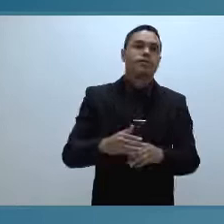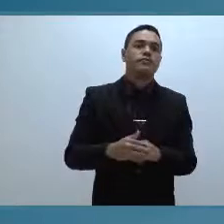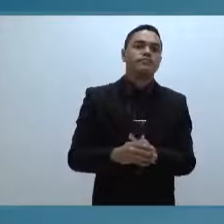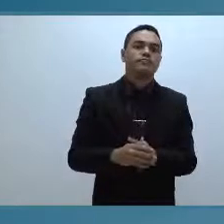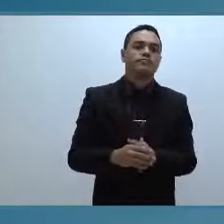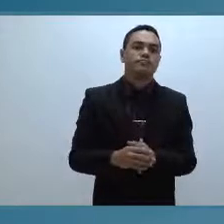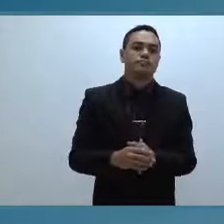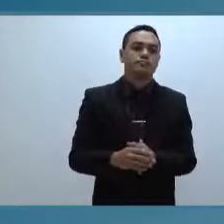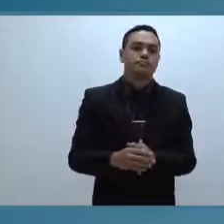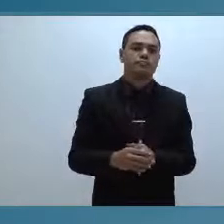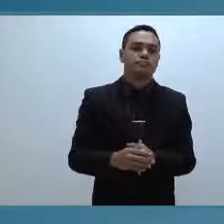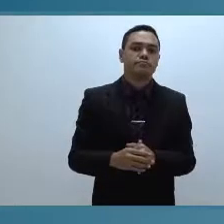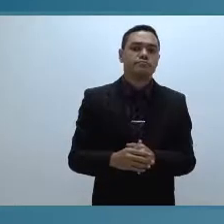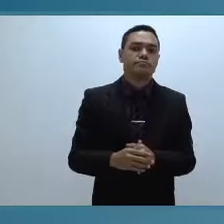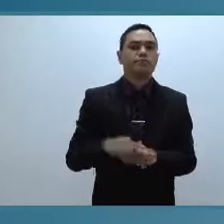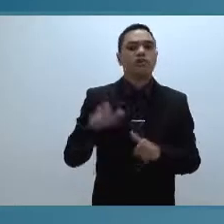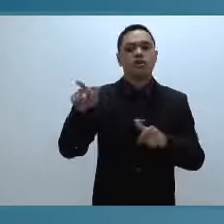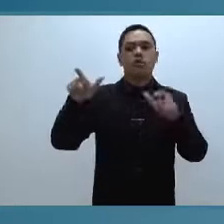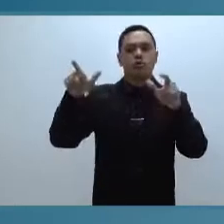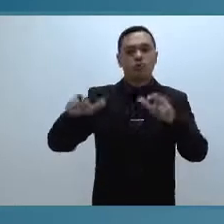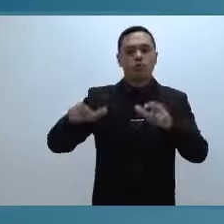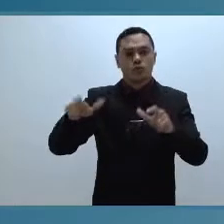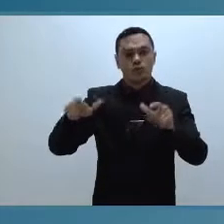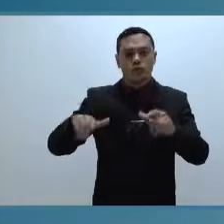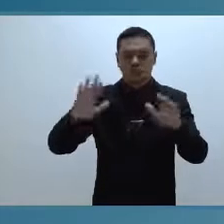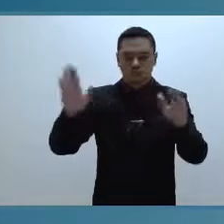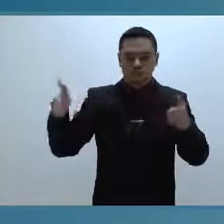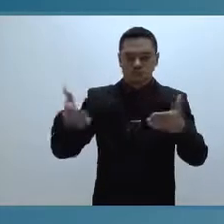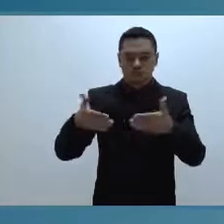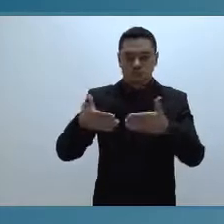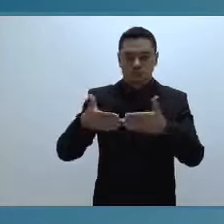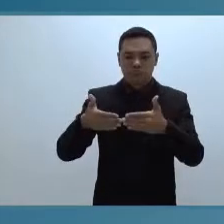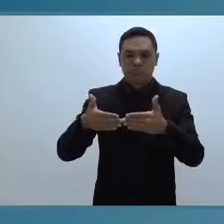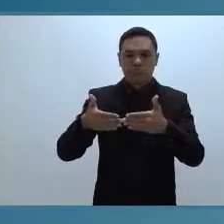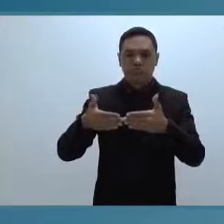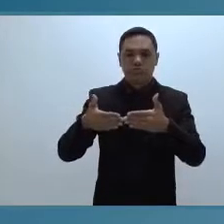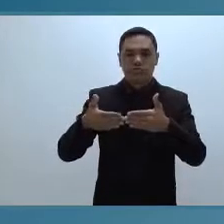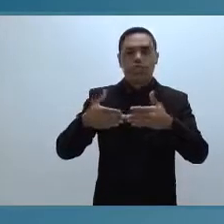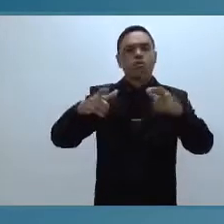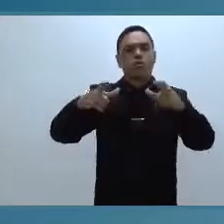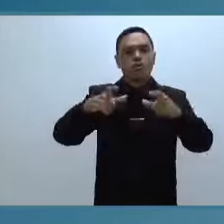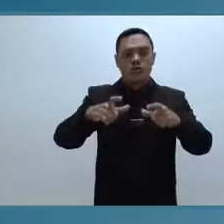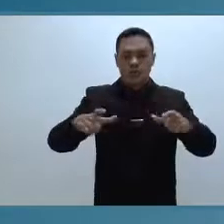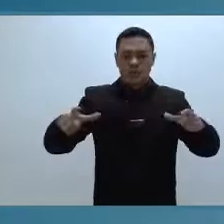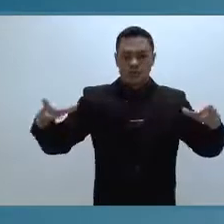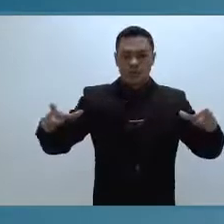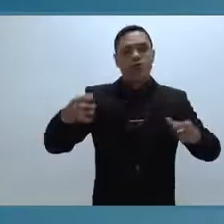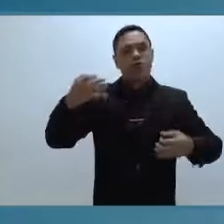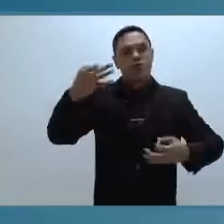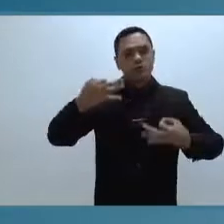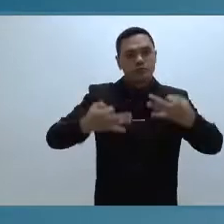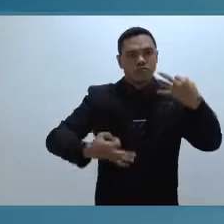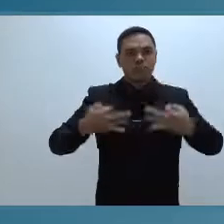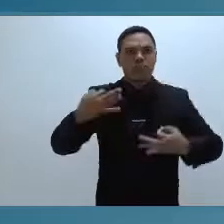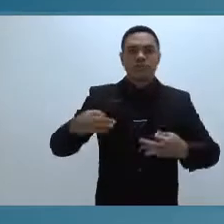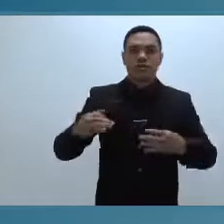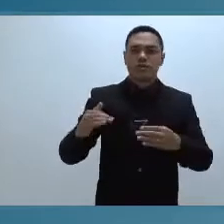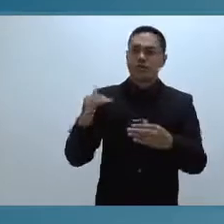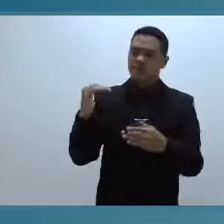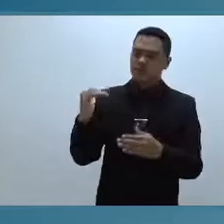Local, Fórum Cível, Salão da Justiça Restaurativa, terceiro andar.